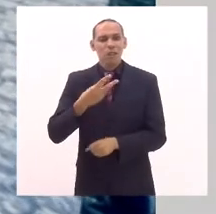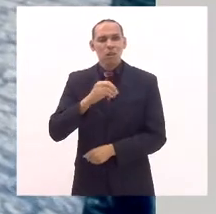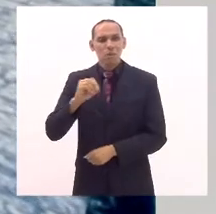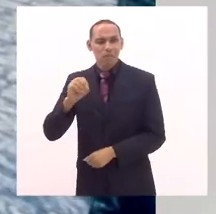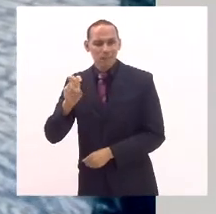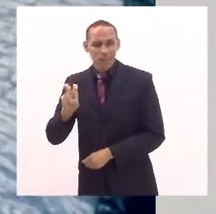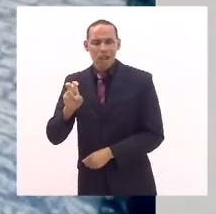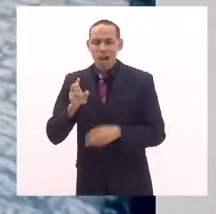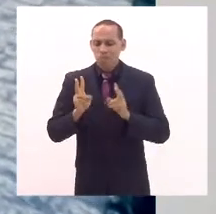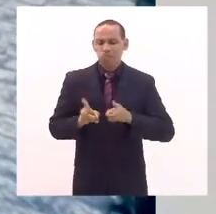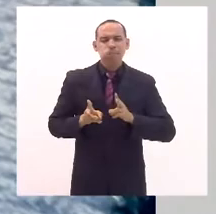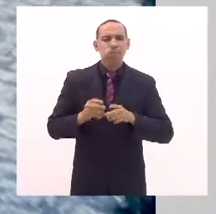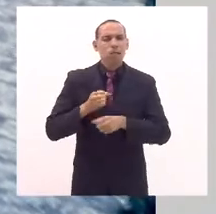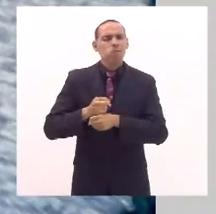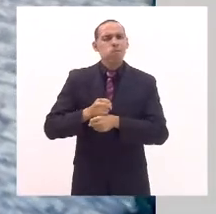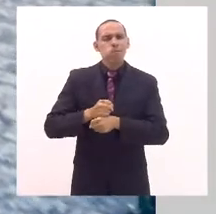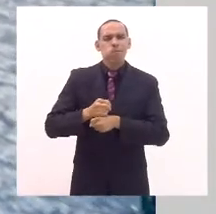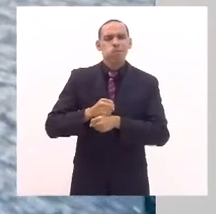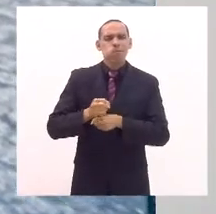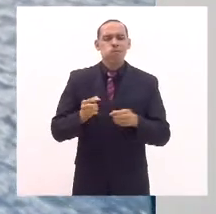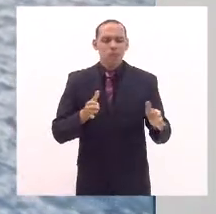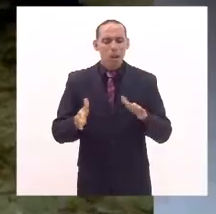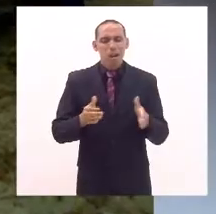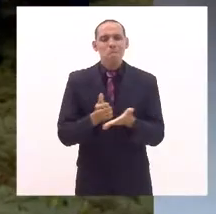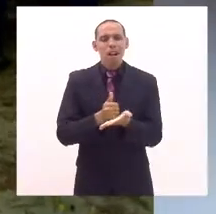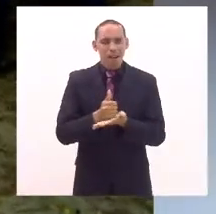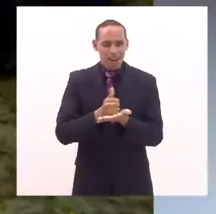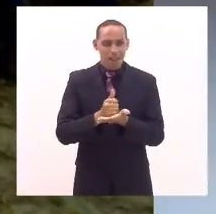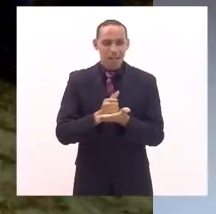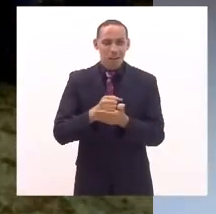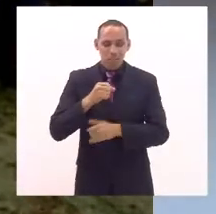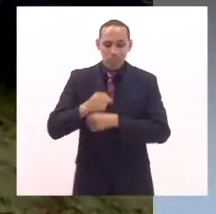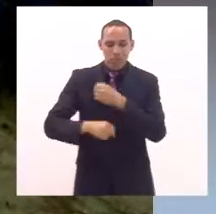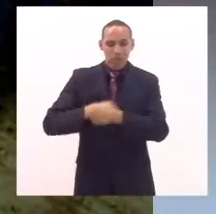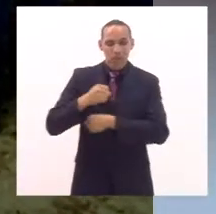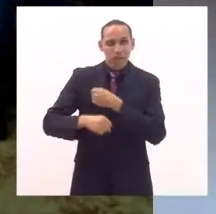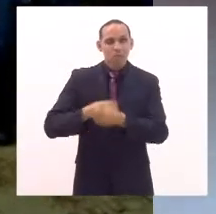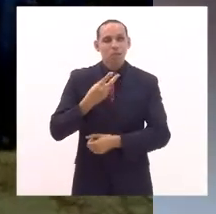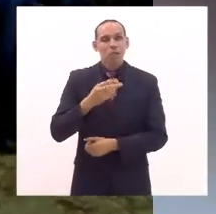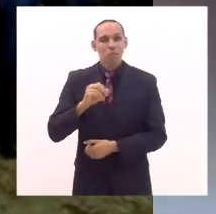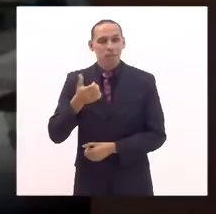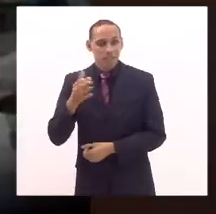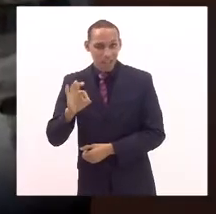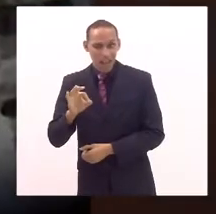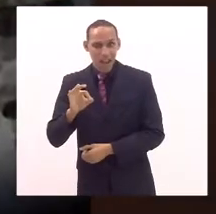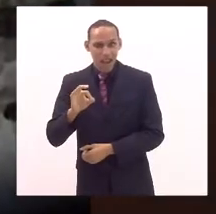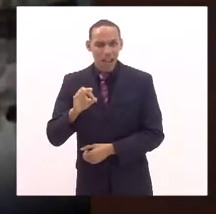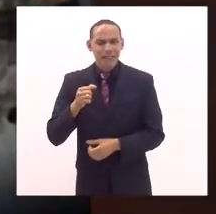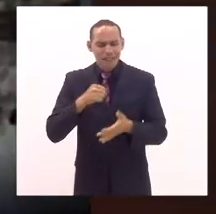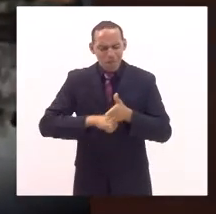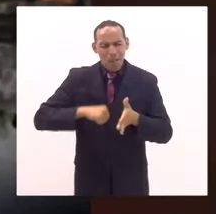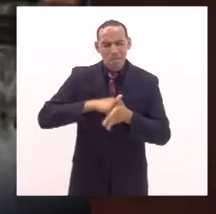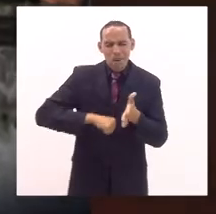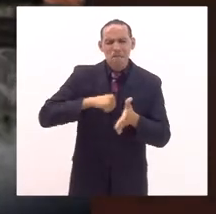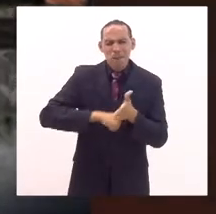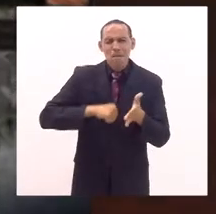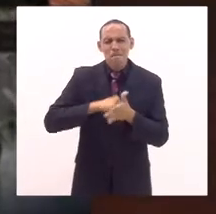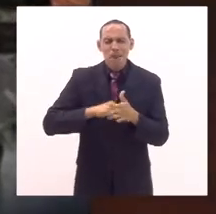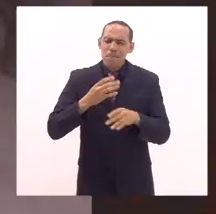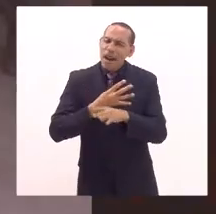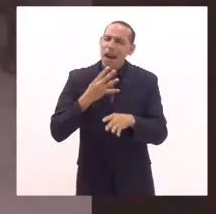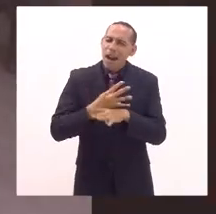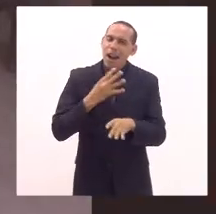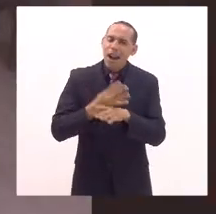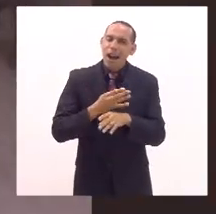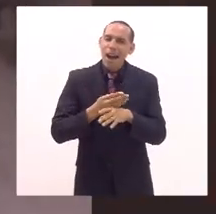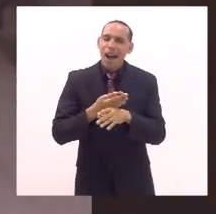lá permaneceu durante o período básico. No ano de 2010, após muita persistência, obteve